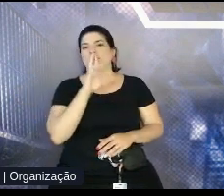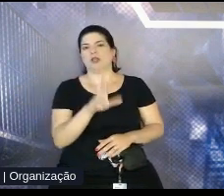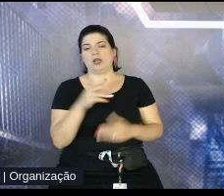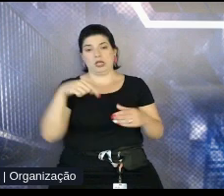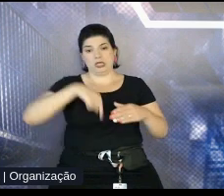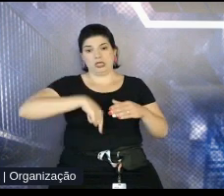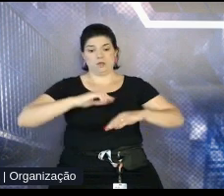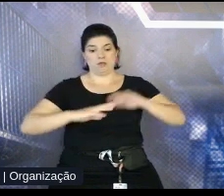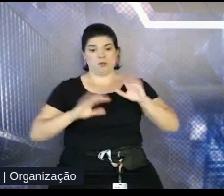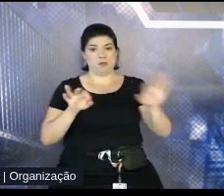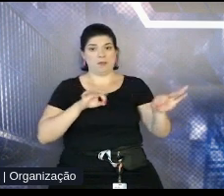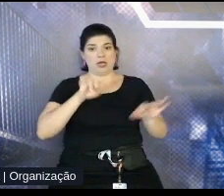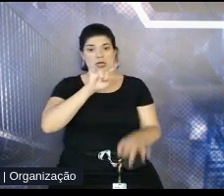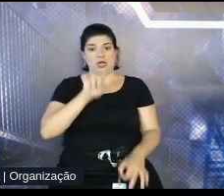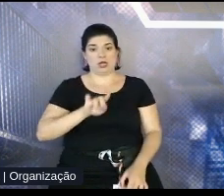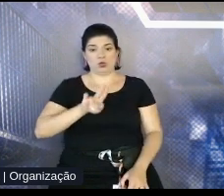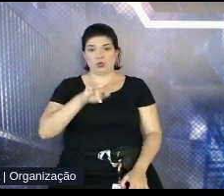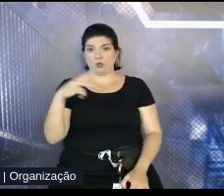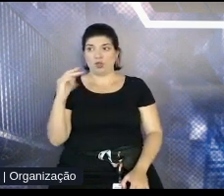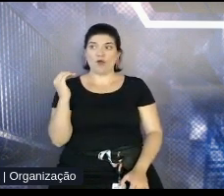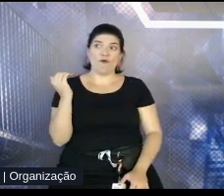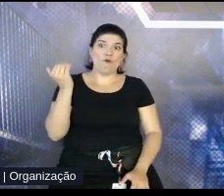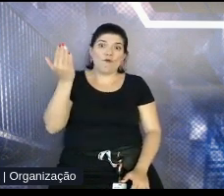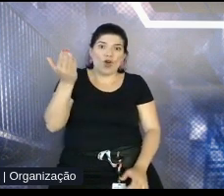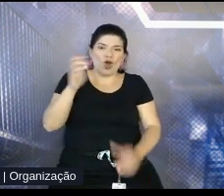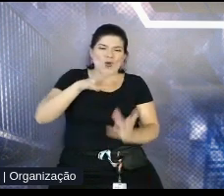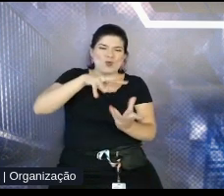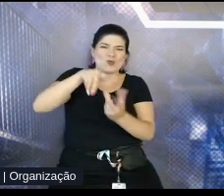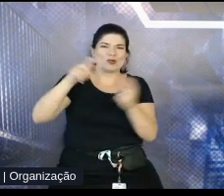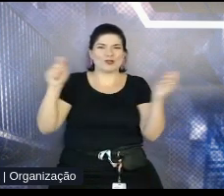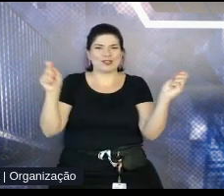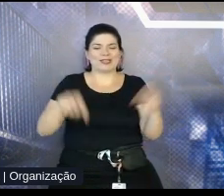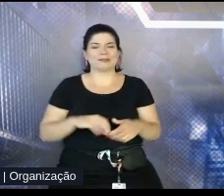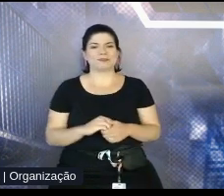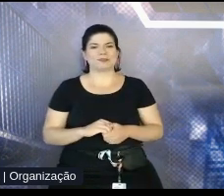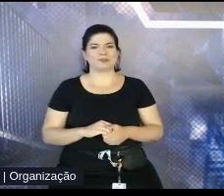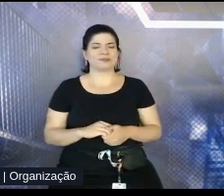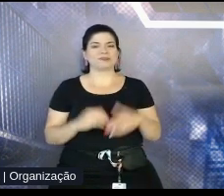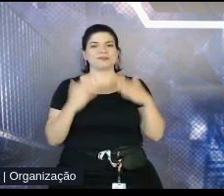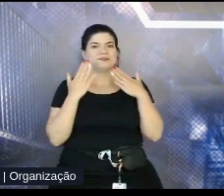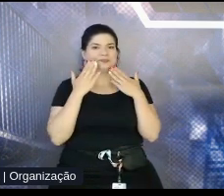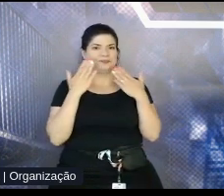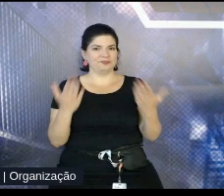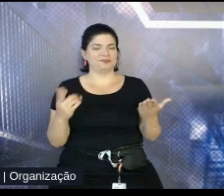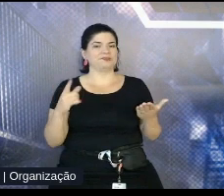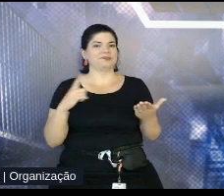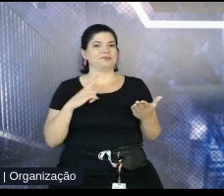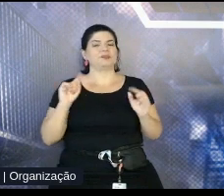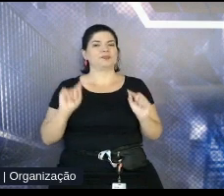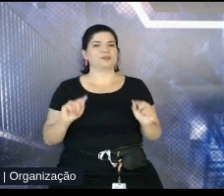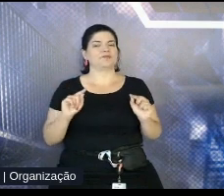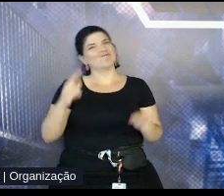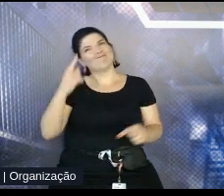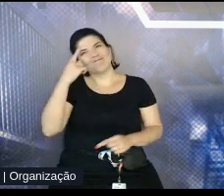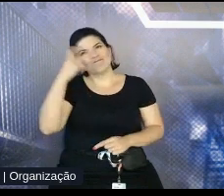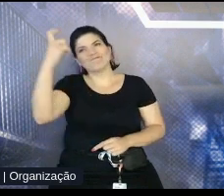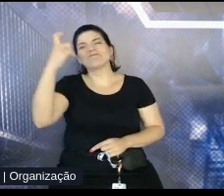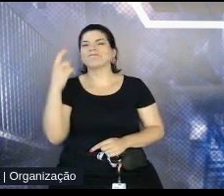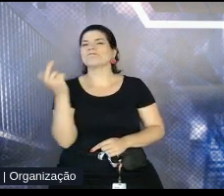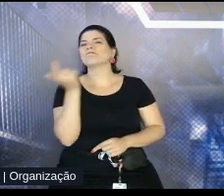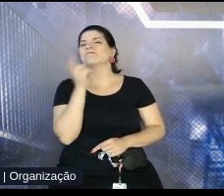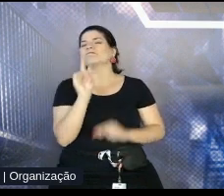né, para fora aí, para o mundo. E aí, logo de cara, um insight grande que a gente vê é